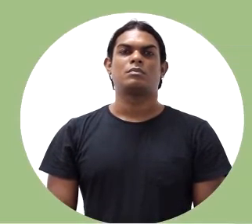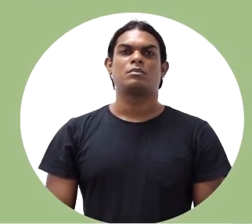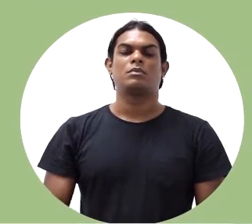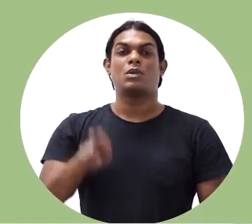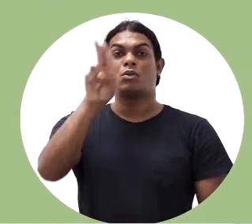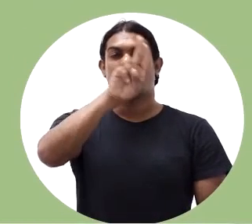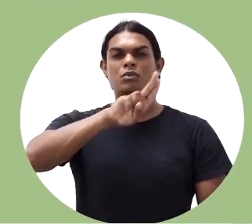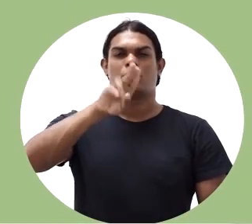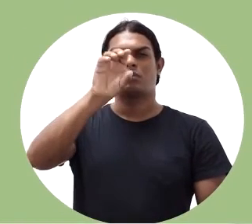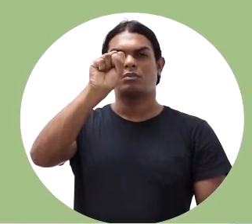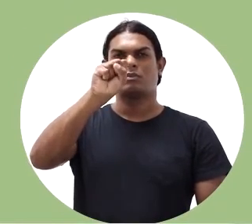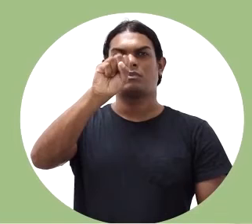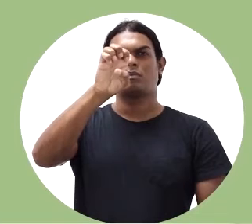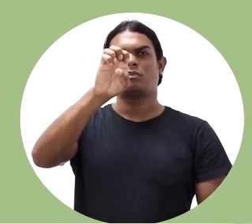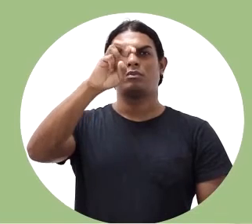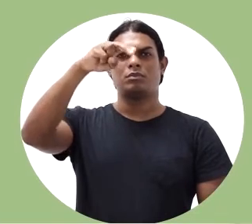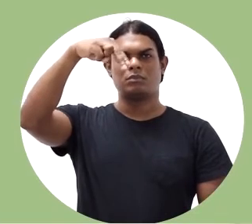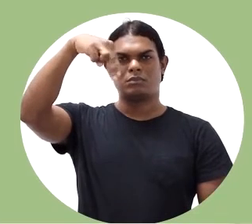um sensor.